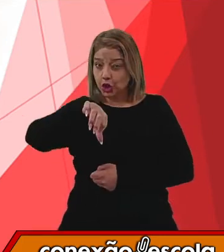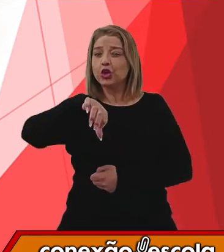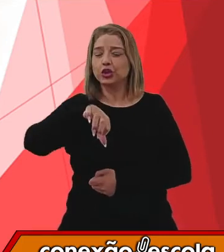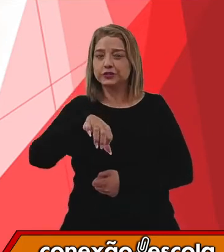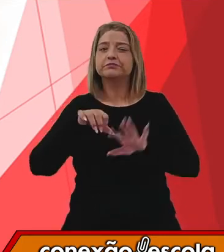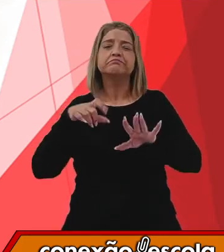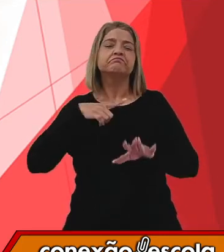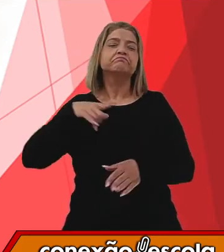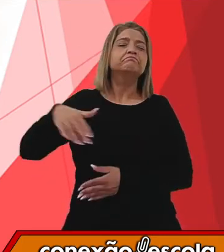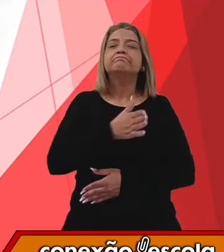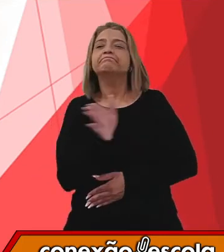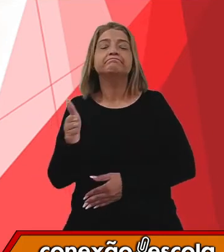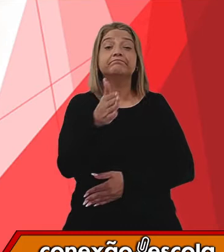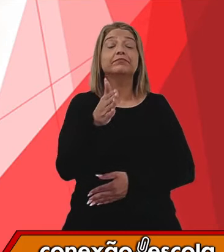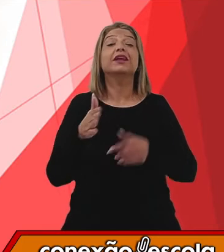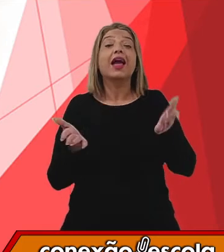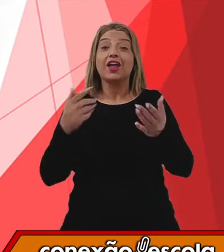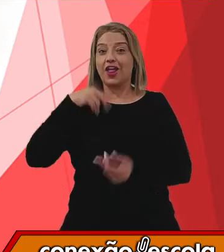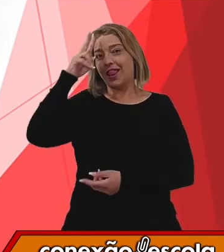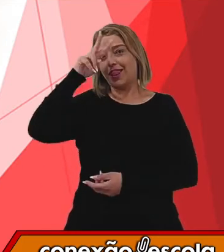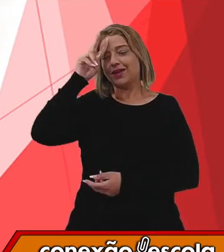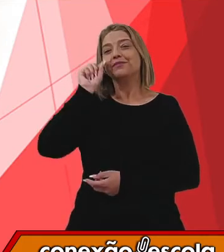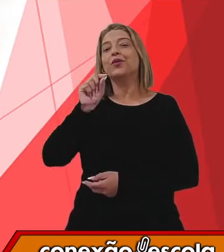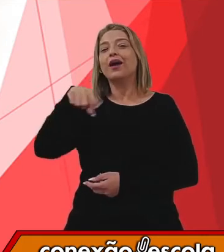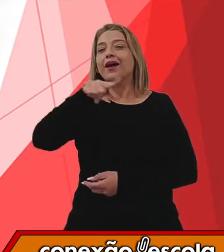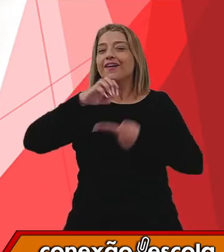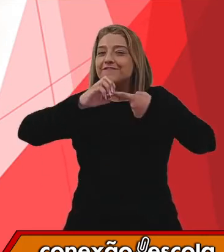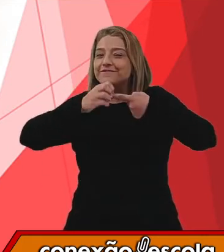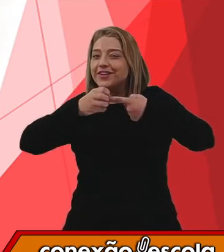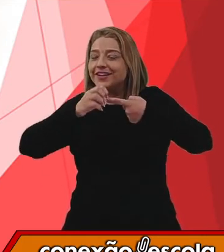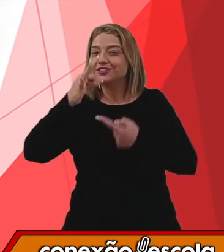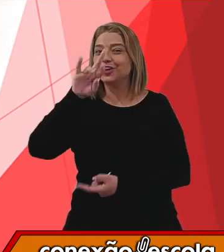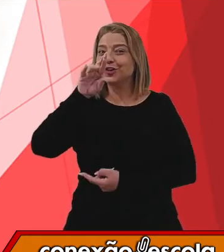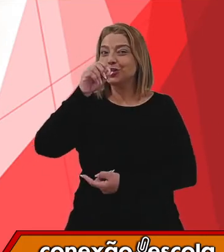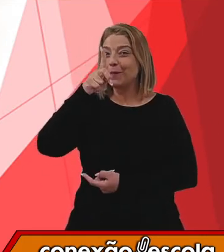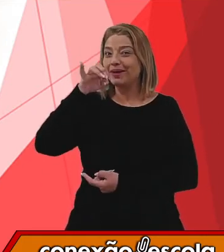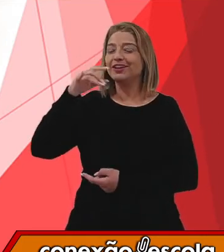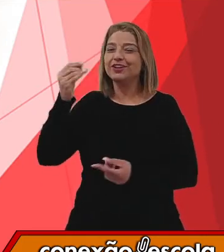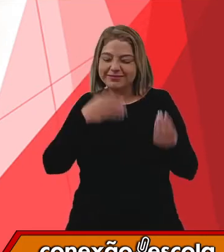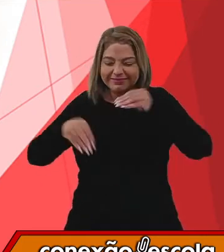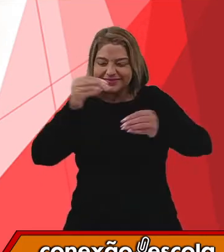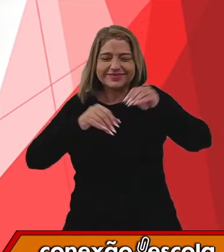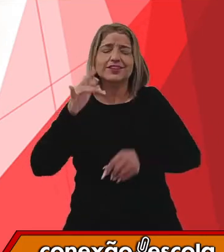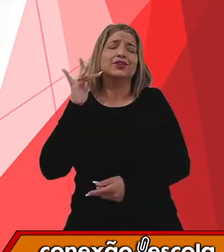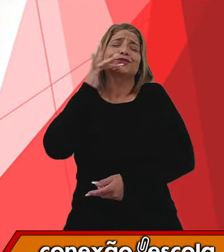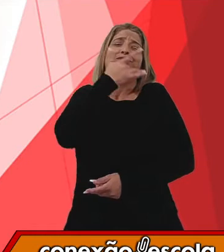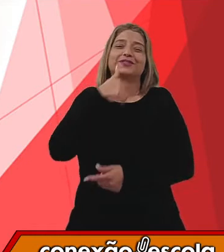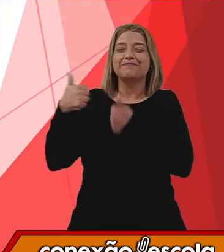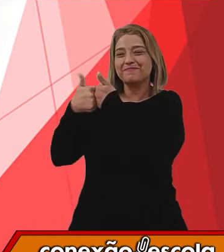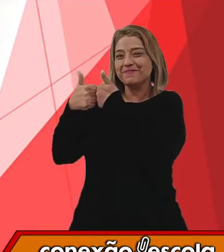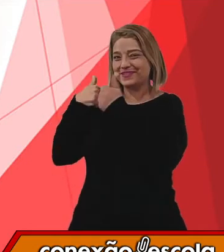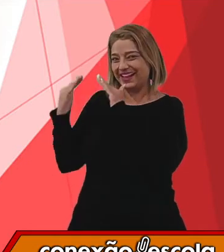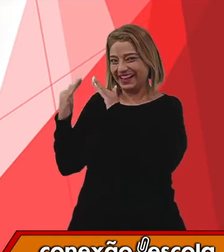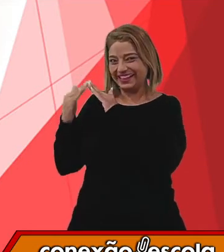em tropeiro, sabe o que eu me lembrei? Do feijão tropeiro que costumo comer na jantinha lá perto de casa. E vocês sabiam